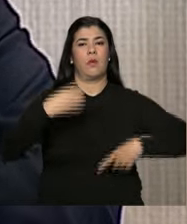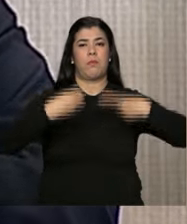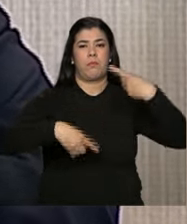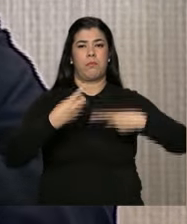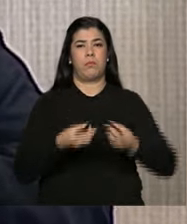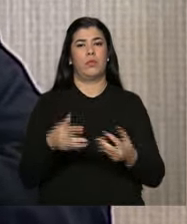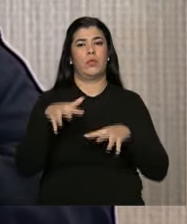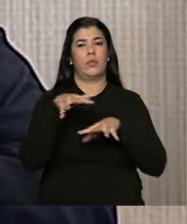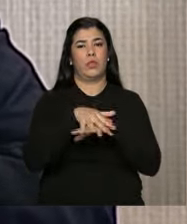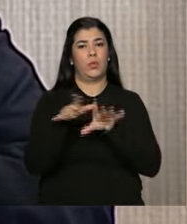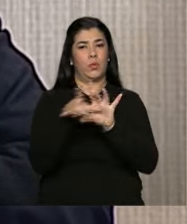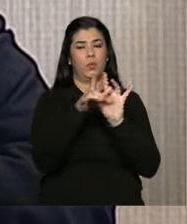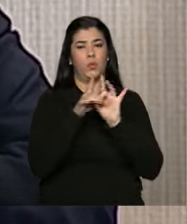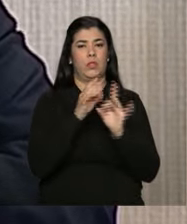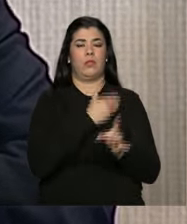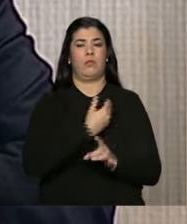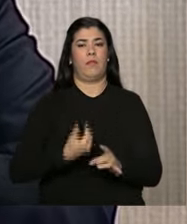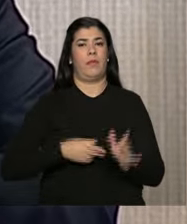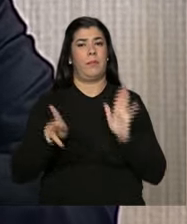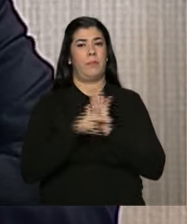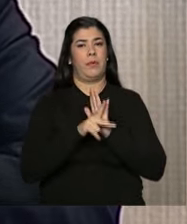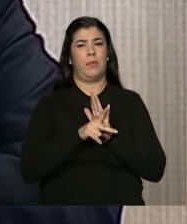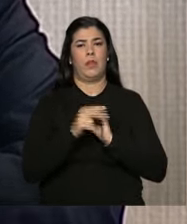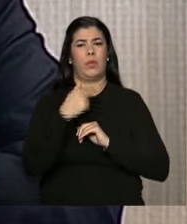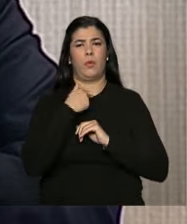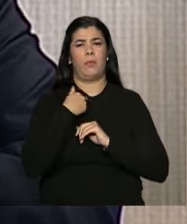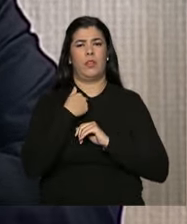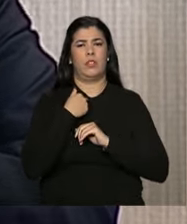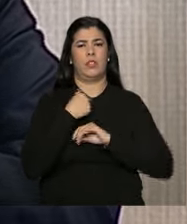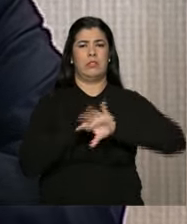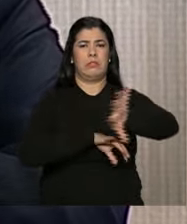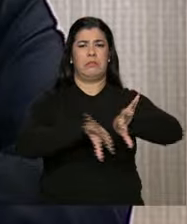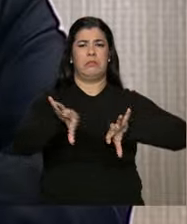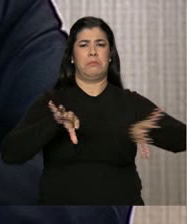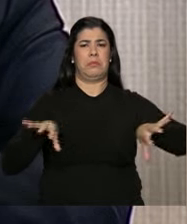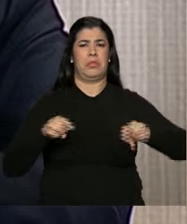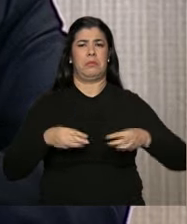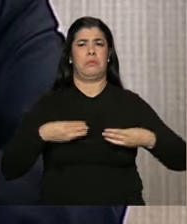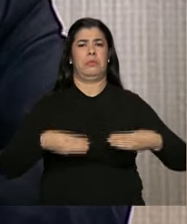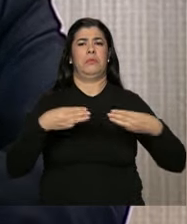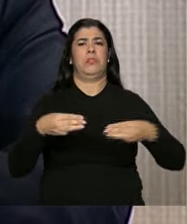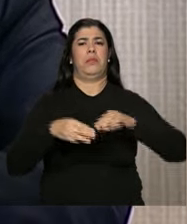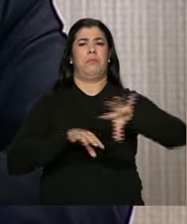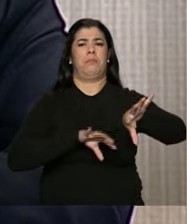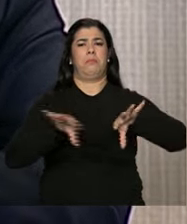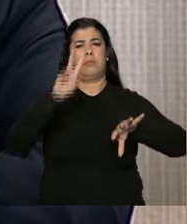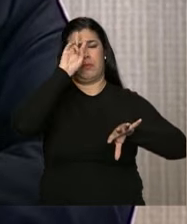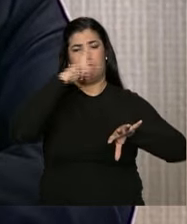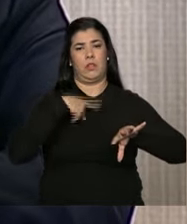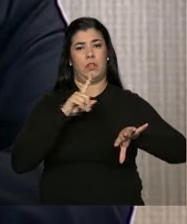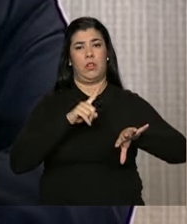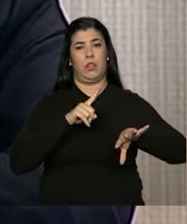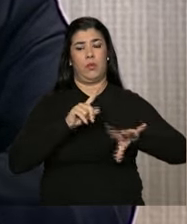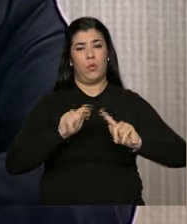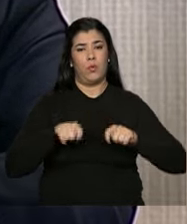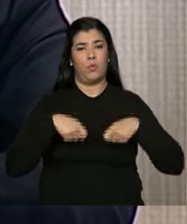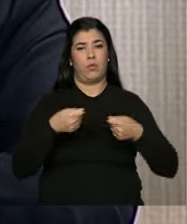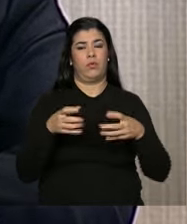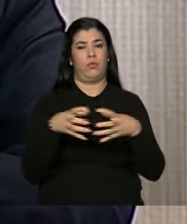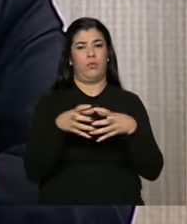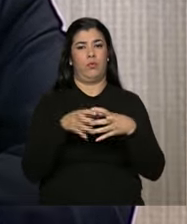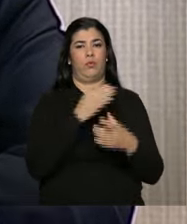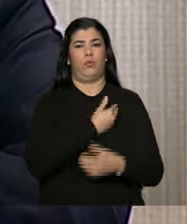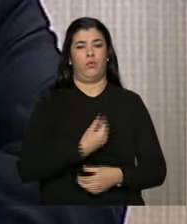política integrada de governo, né? Não dá para cada ministério atuar nessa frente. Eh, e só um esforço conjunto do governo